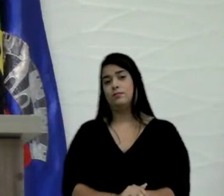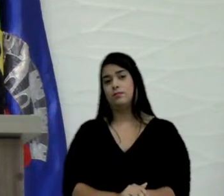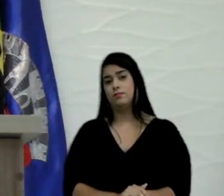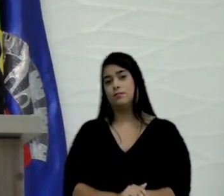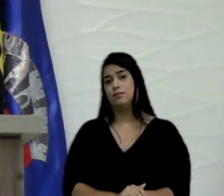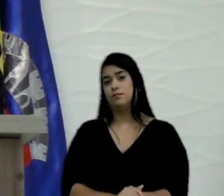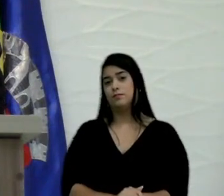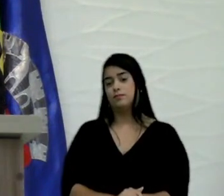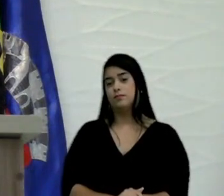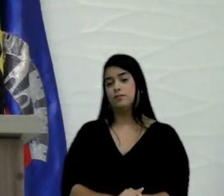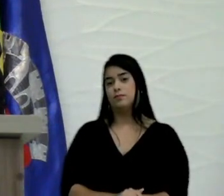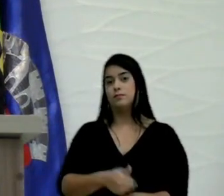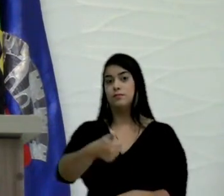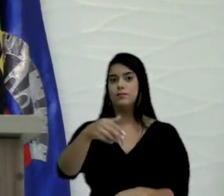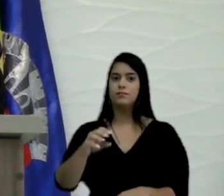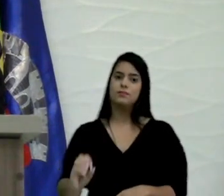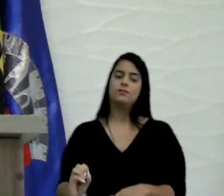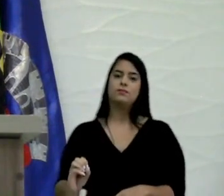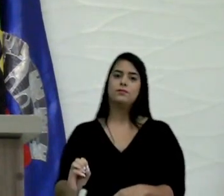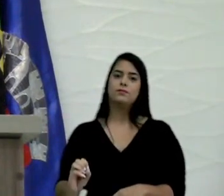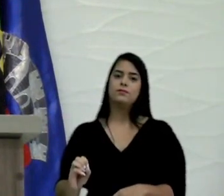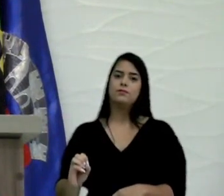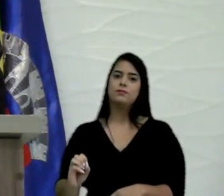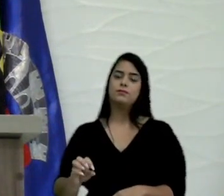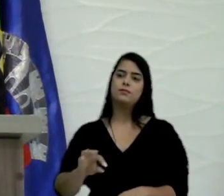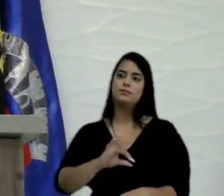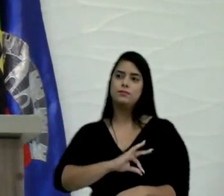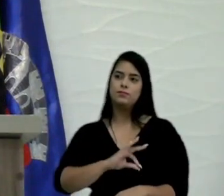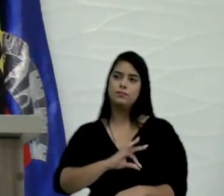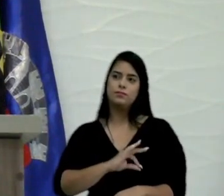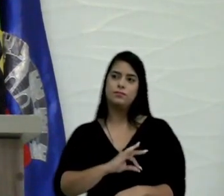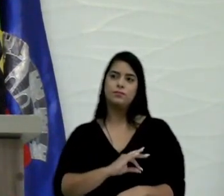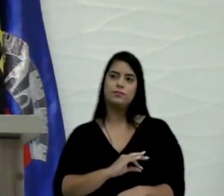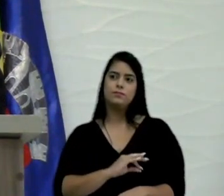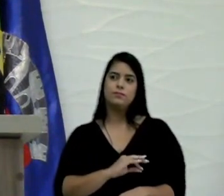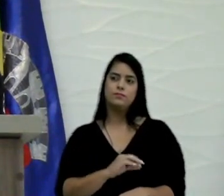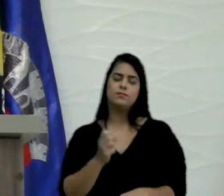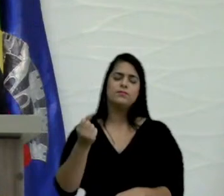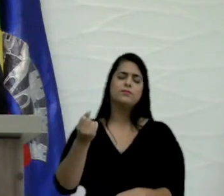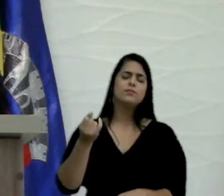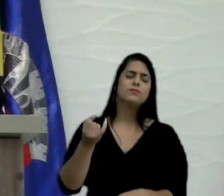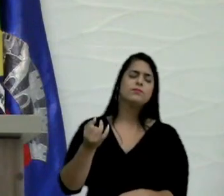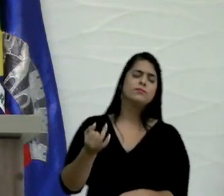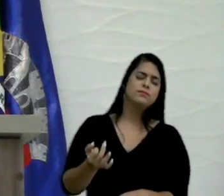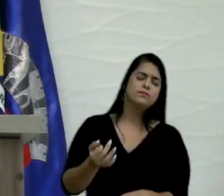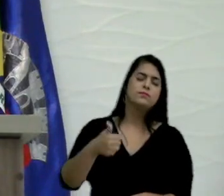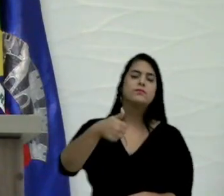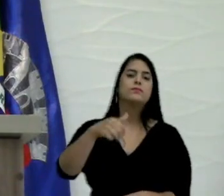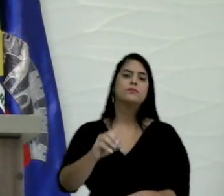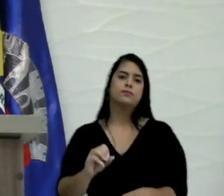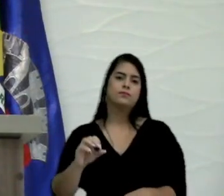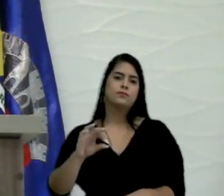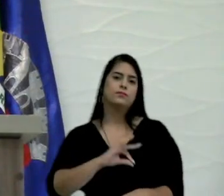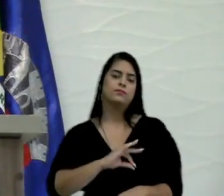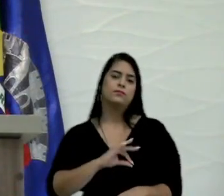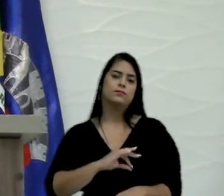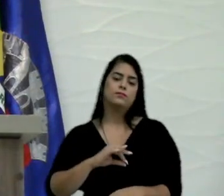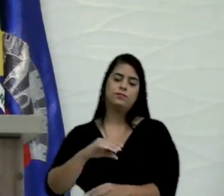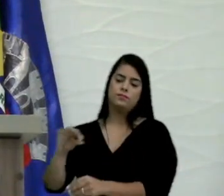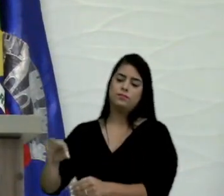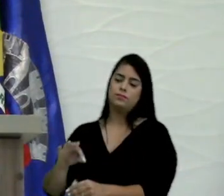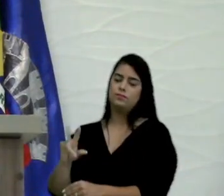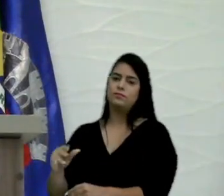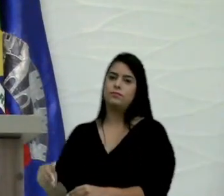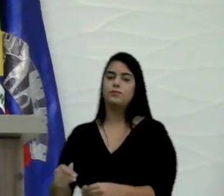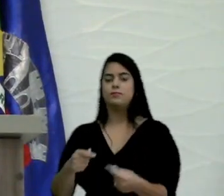tem que ser luminado 10 faça a conta se não é então o Espírito Santo para ter do